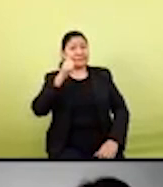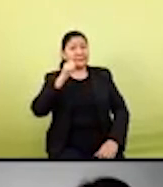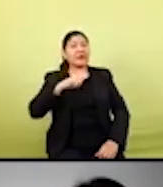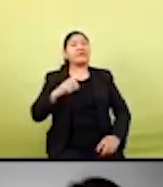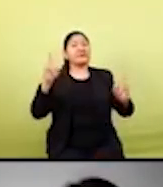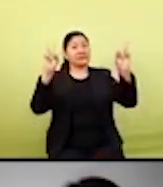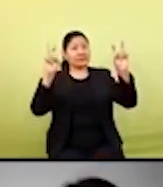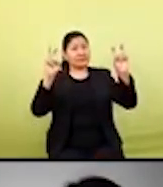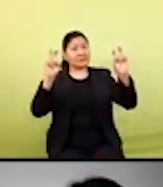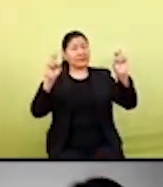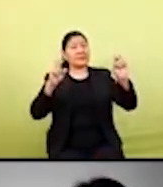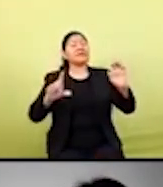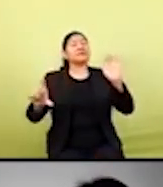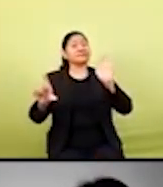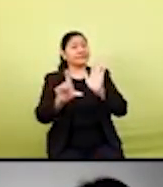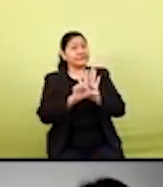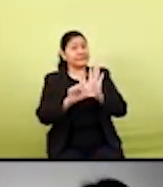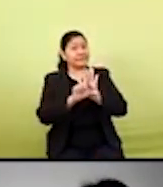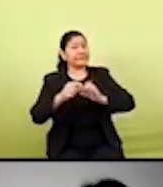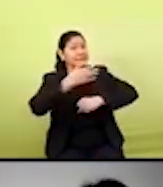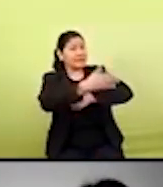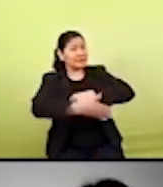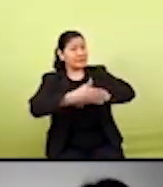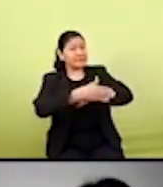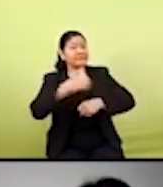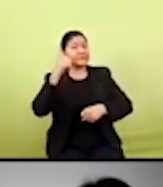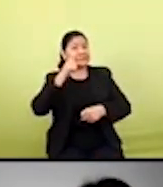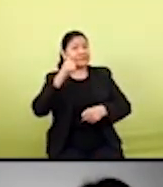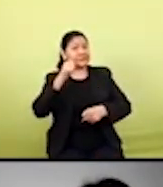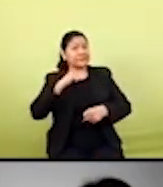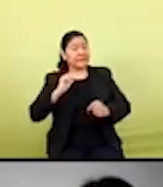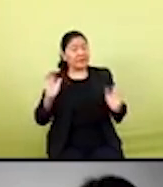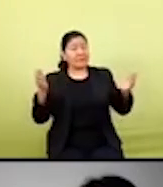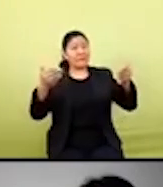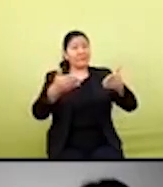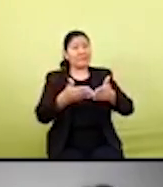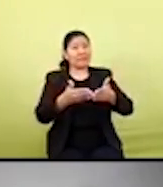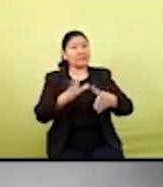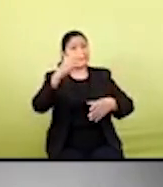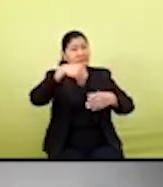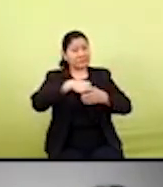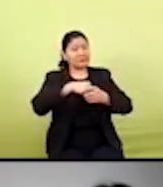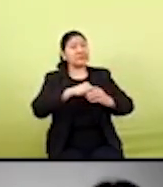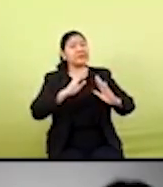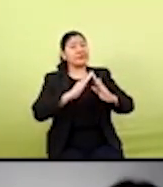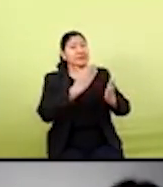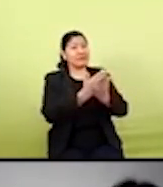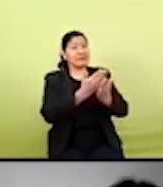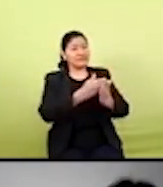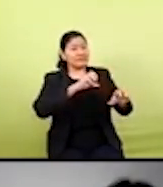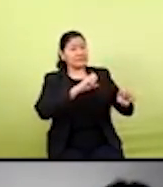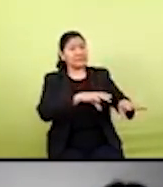tema Maria da Penha vai à escola, fundamentos e impactos sociais para a comunidade escolar da REME. Quem irá ministrar essa